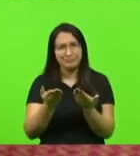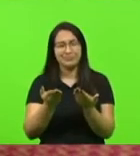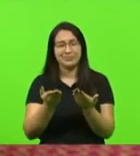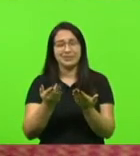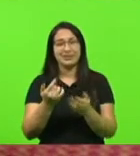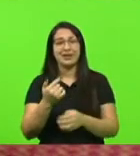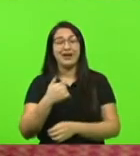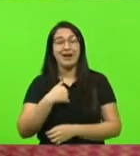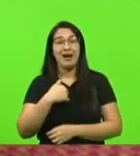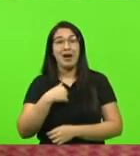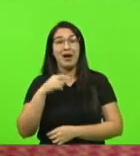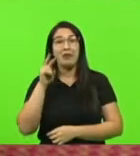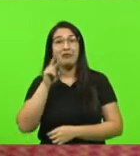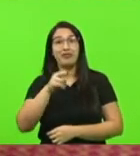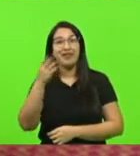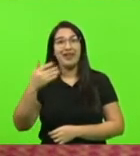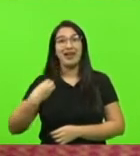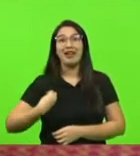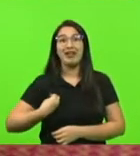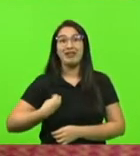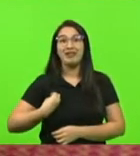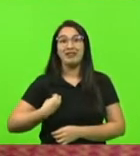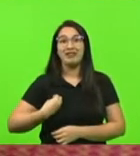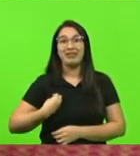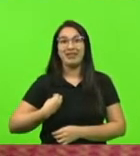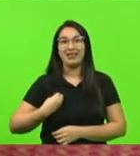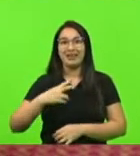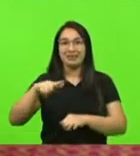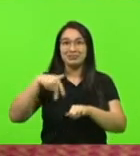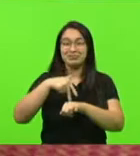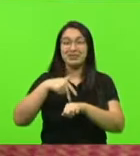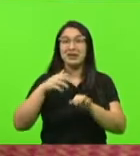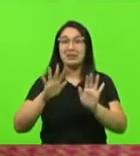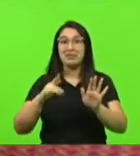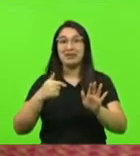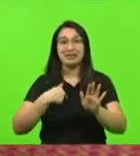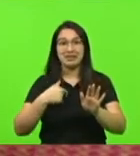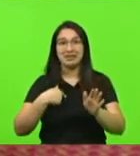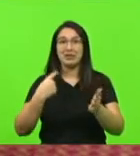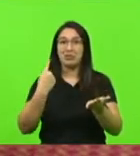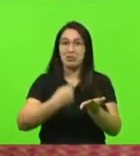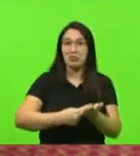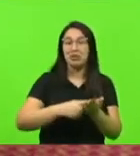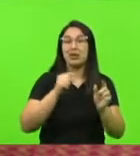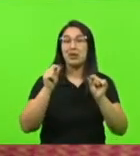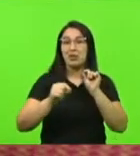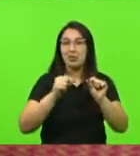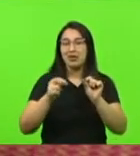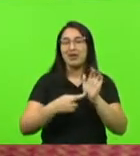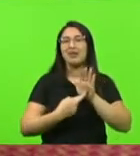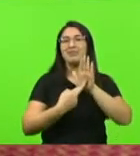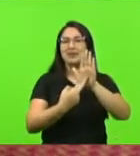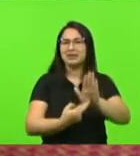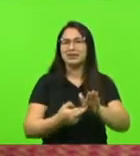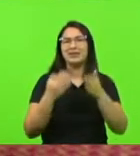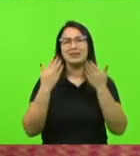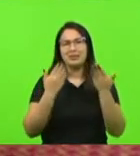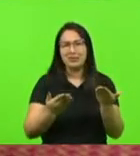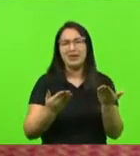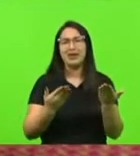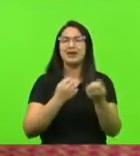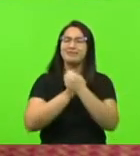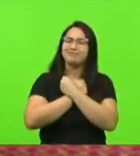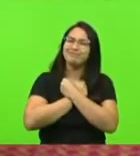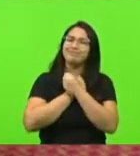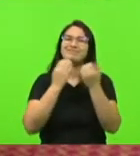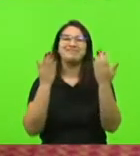nem vi que ele estava aí, mas eu tinha assumido o compromisso de, em nome dele, dar esse abraço e transmitir a